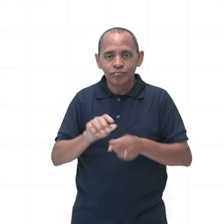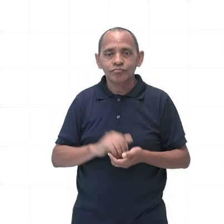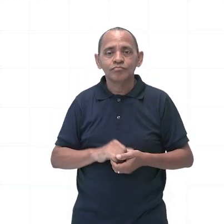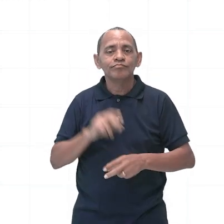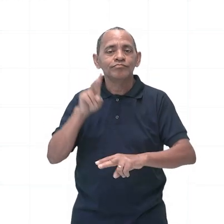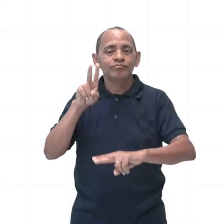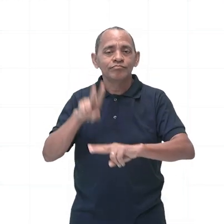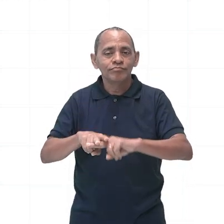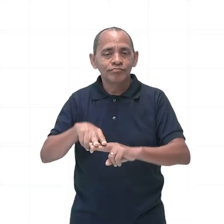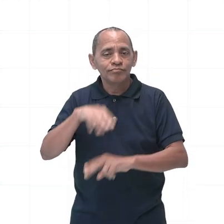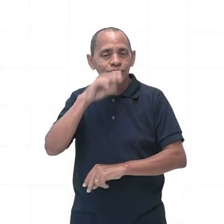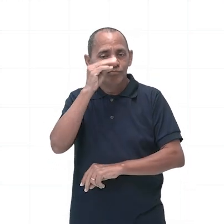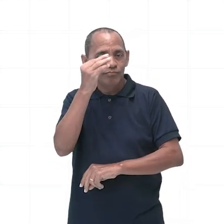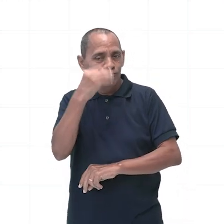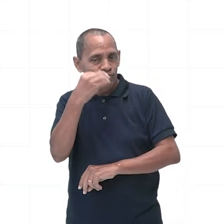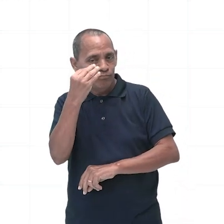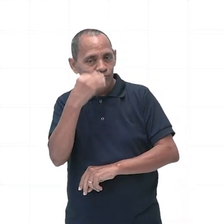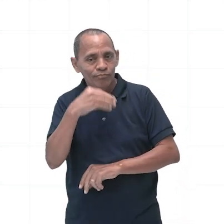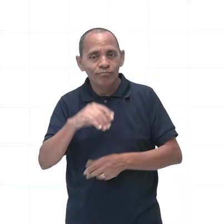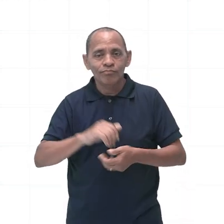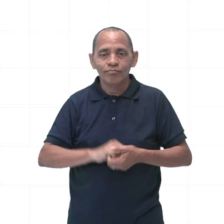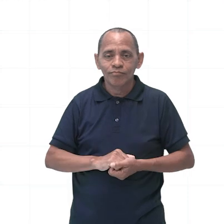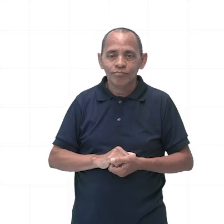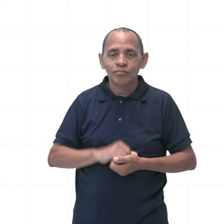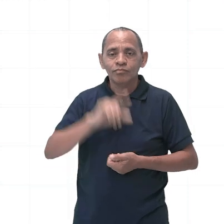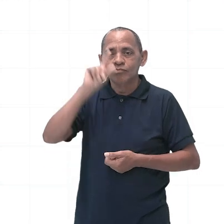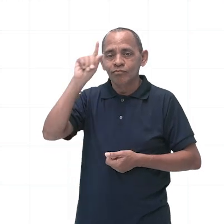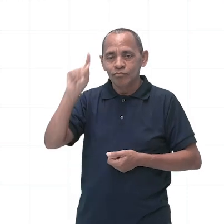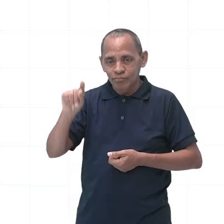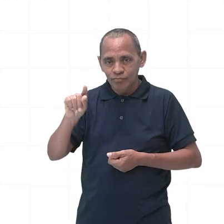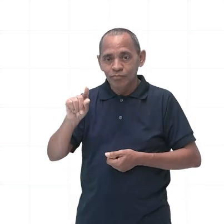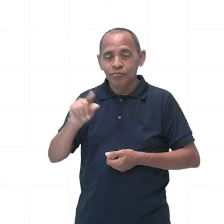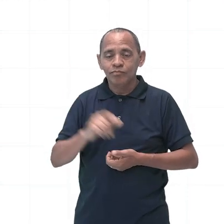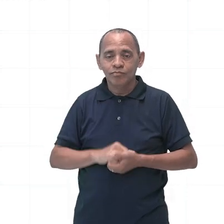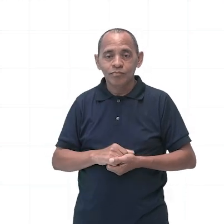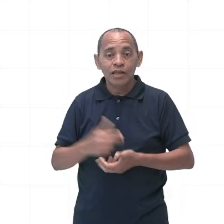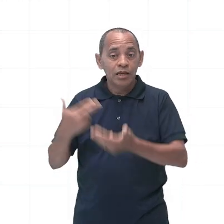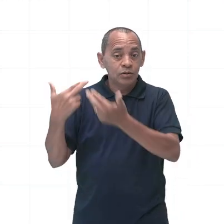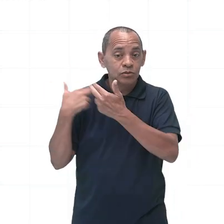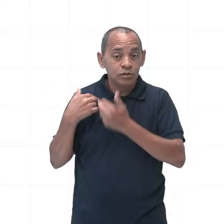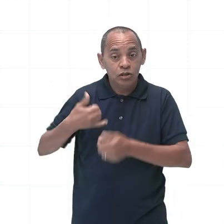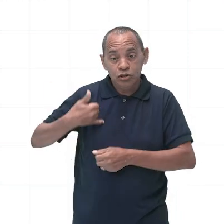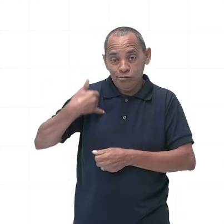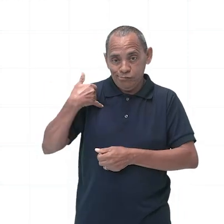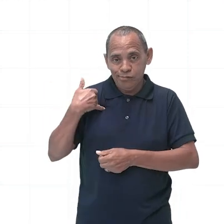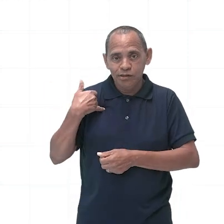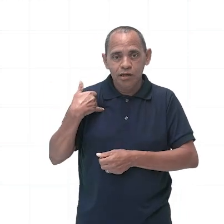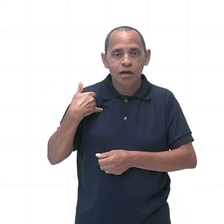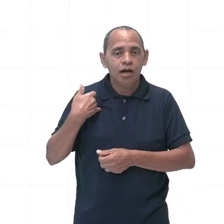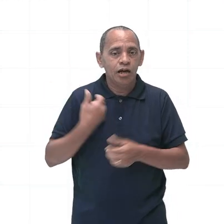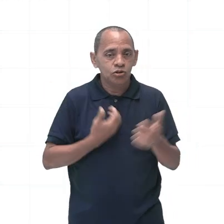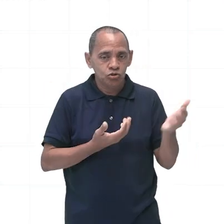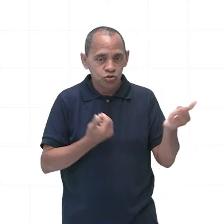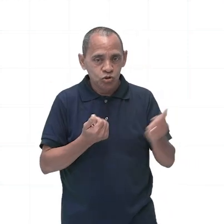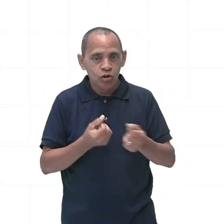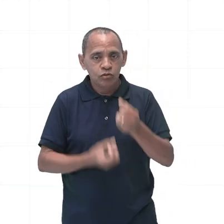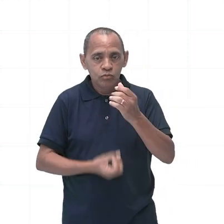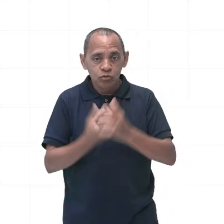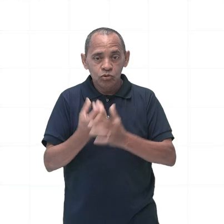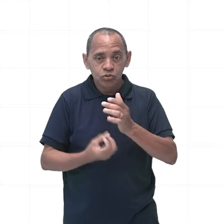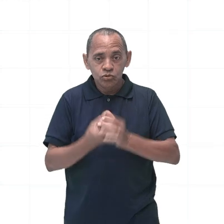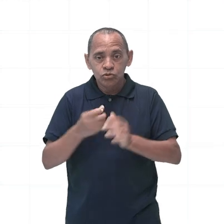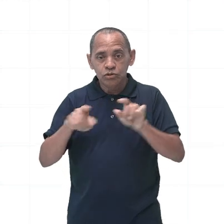um fracasso. Enfim, reduzir a maioridade penal, além de produzir mais violência